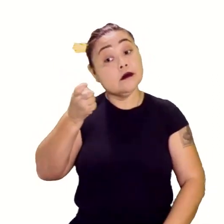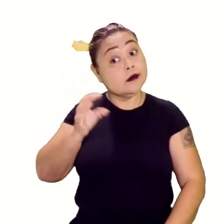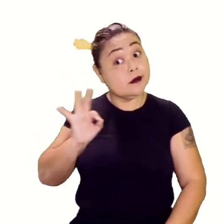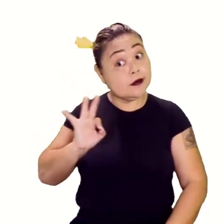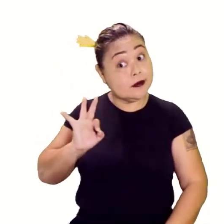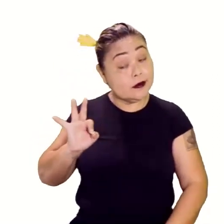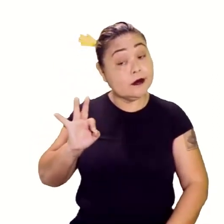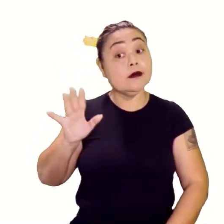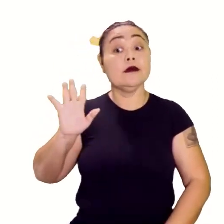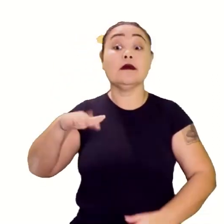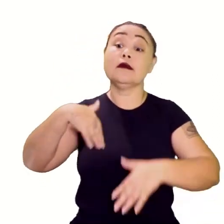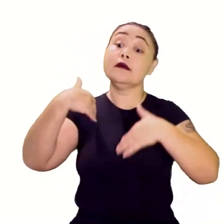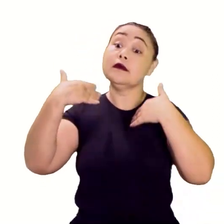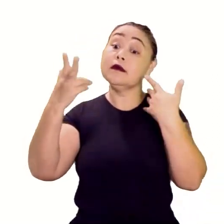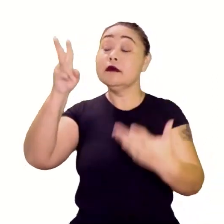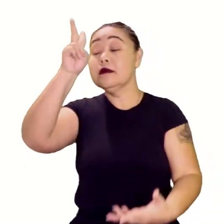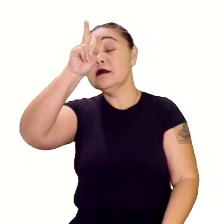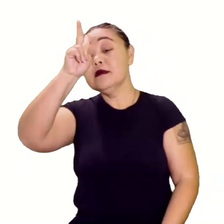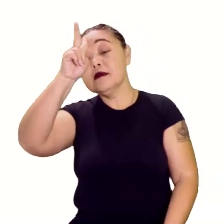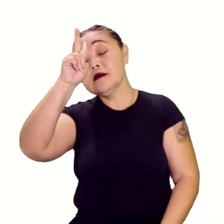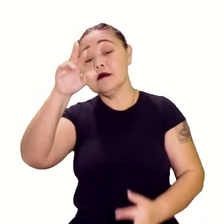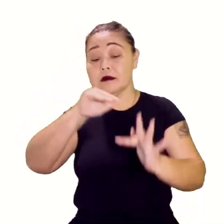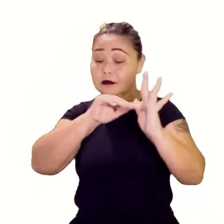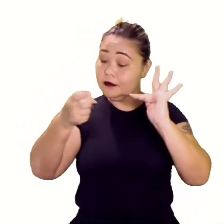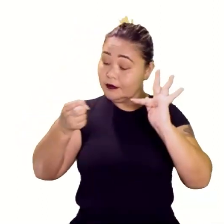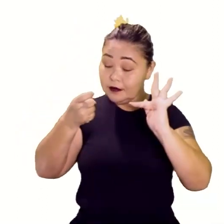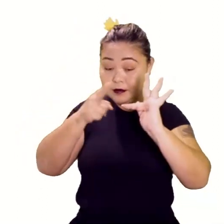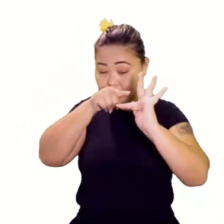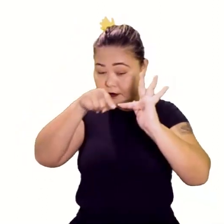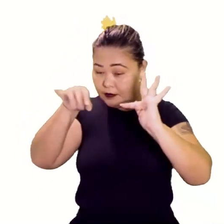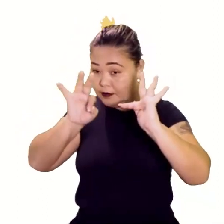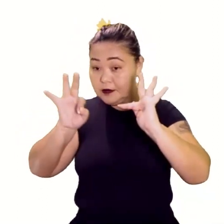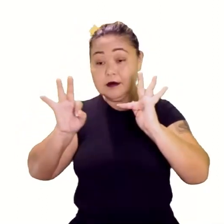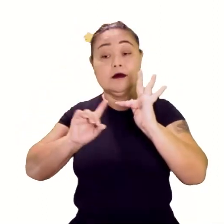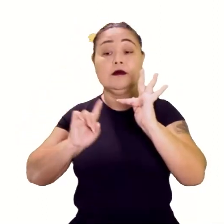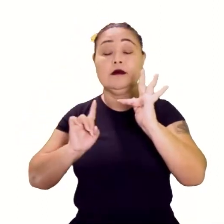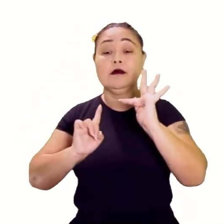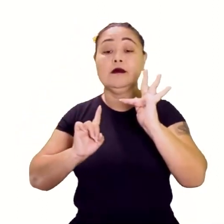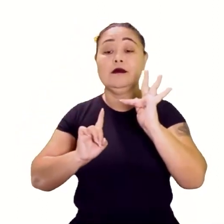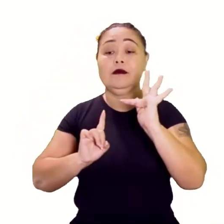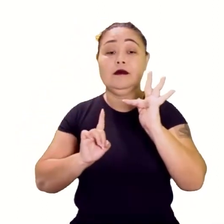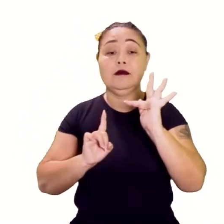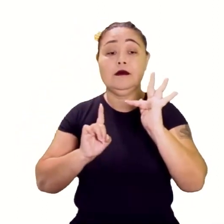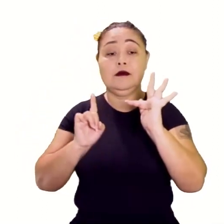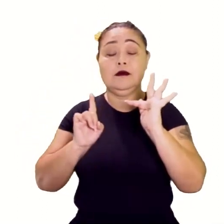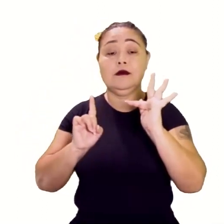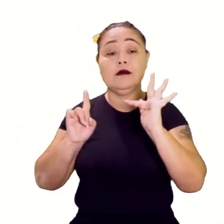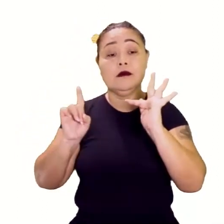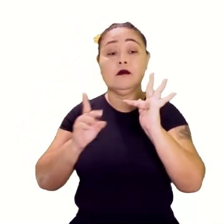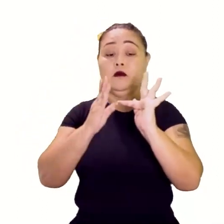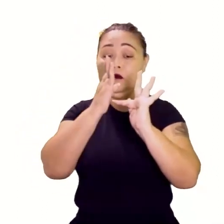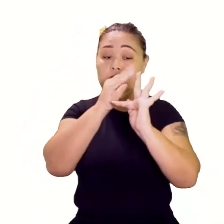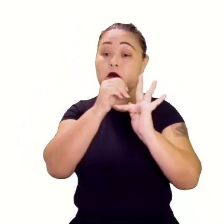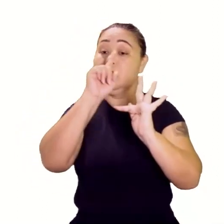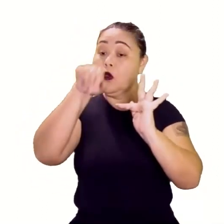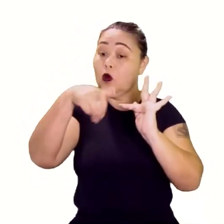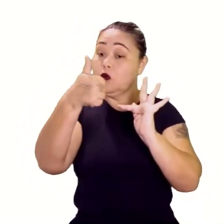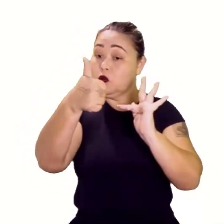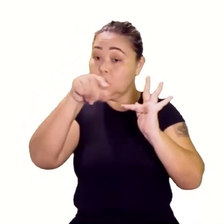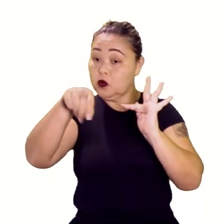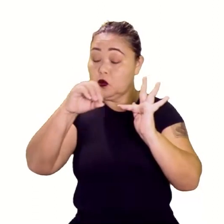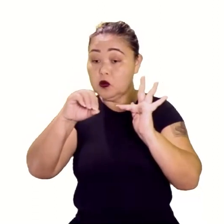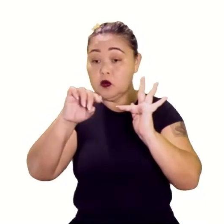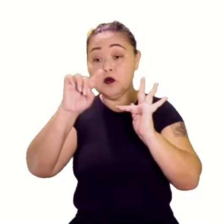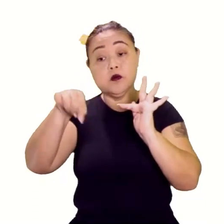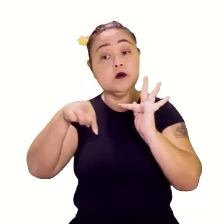eixo x. Ah, agora lembrei, ela não tocava o eixo x, né? Olha aí, passava pelo ponto 1 e 0 e